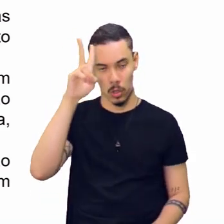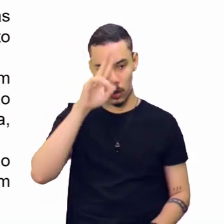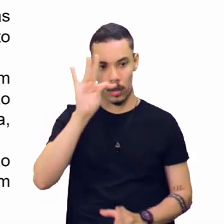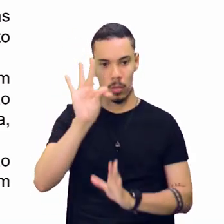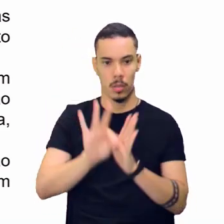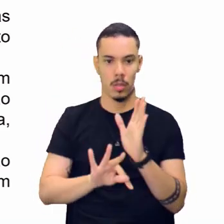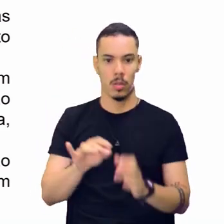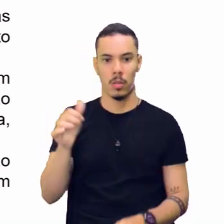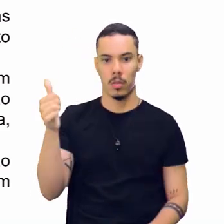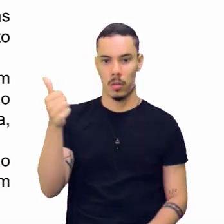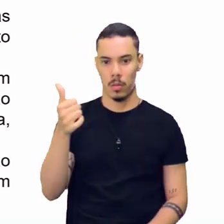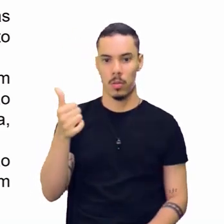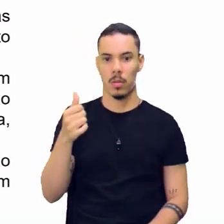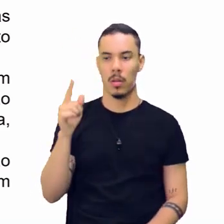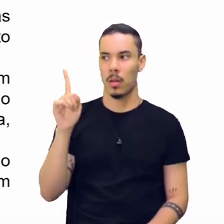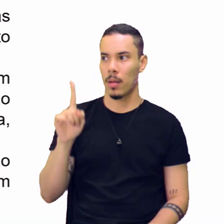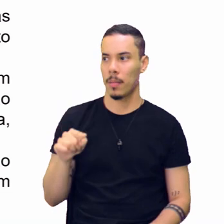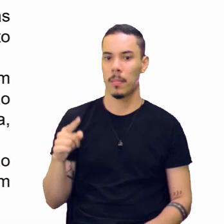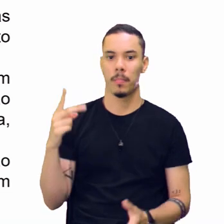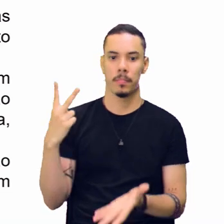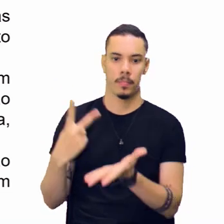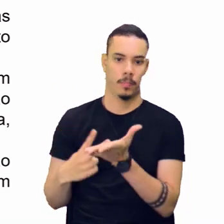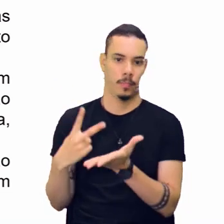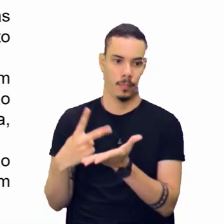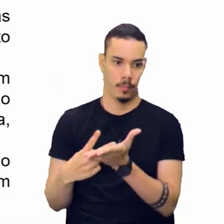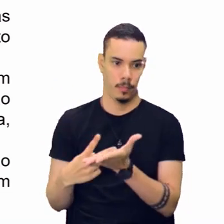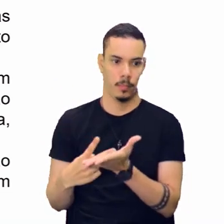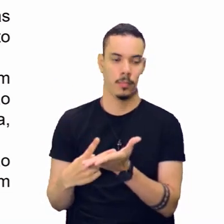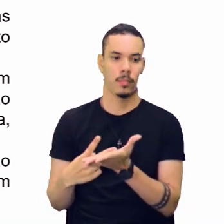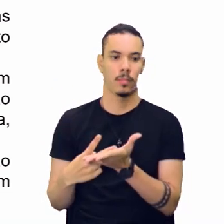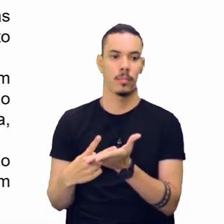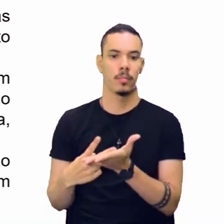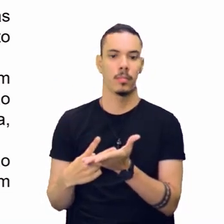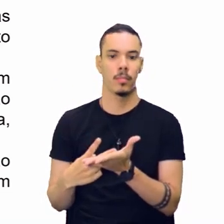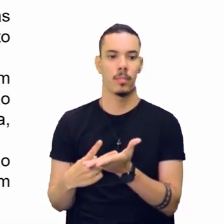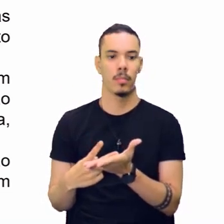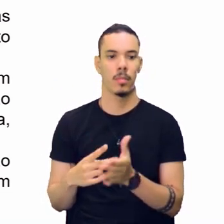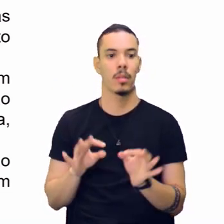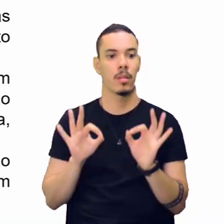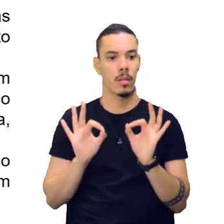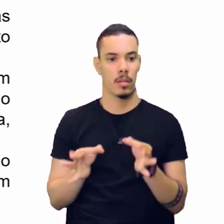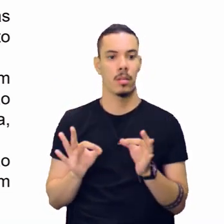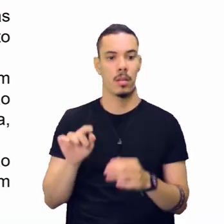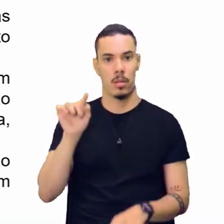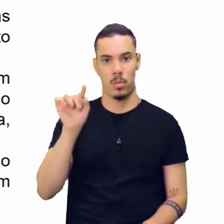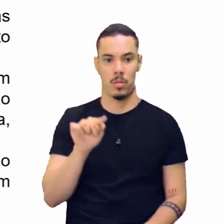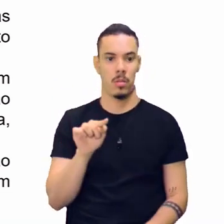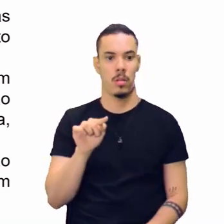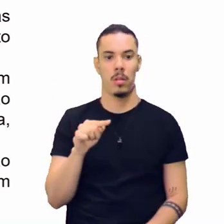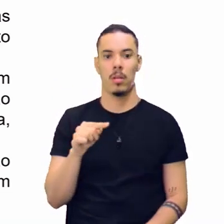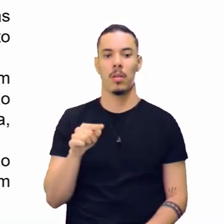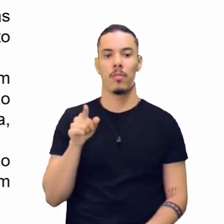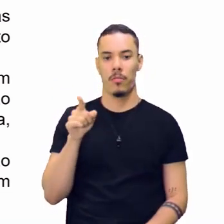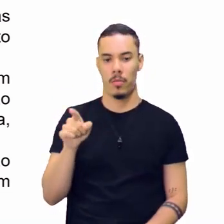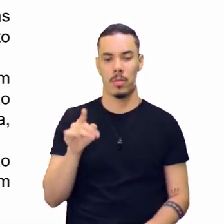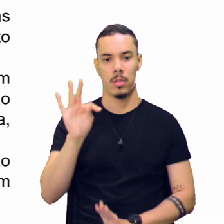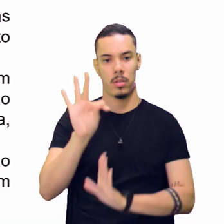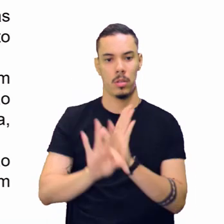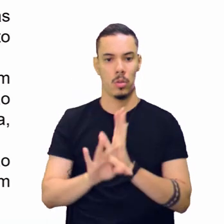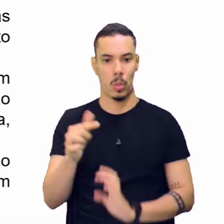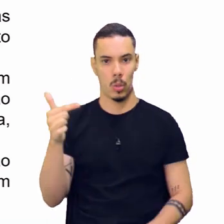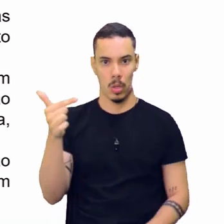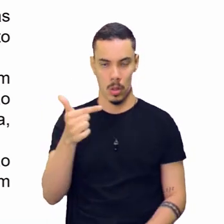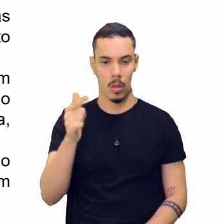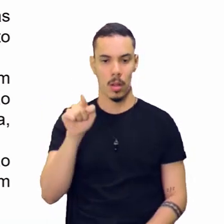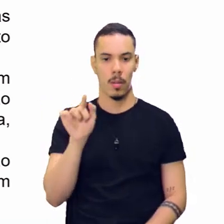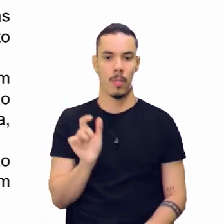texto 1, é uma palavra paroxítona e está corretamente acentuada. E você, do texto 2, é